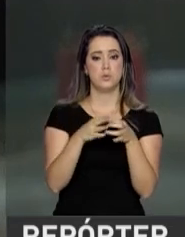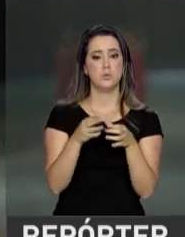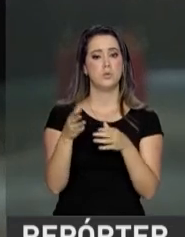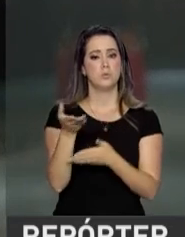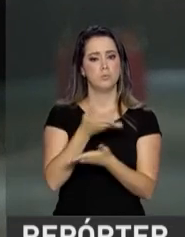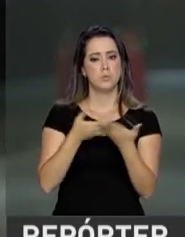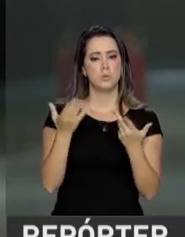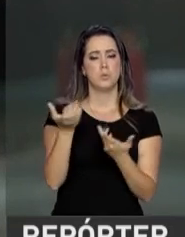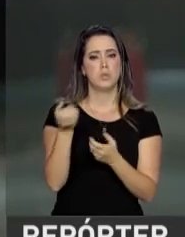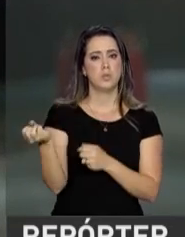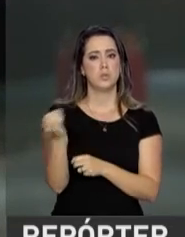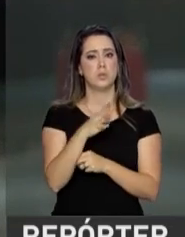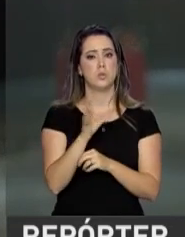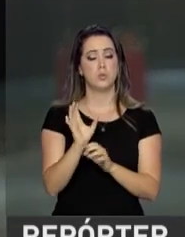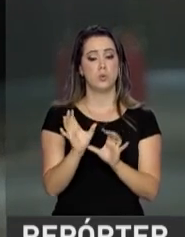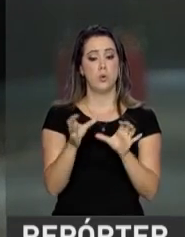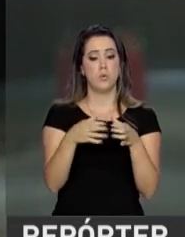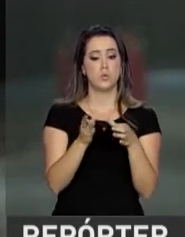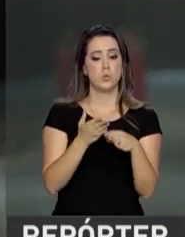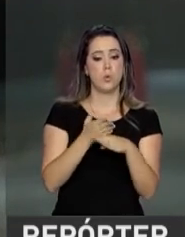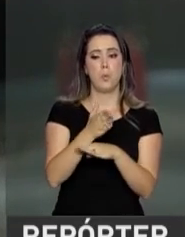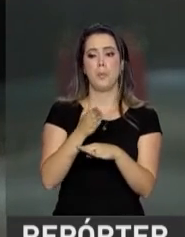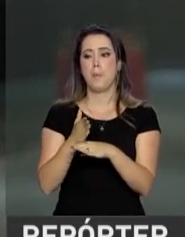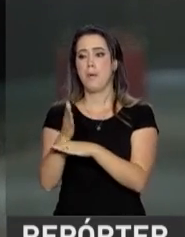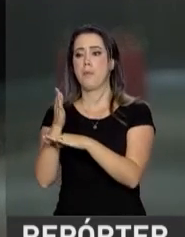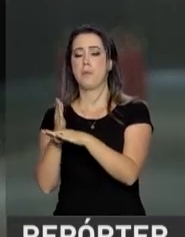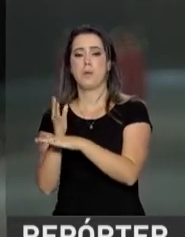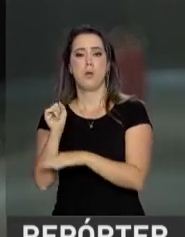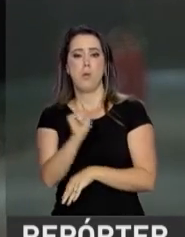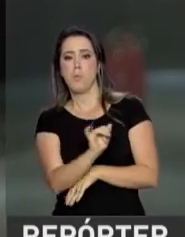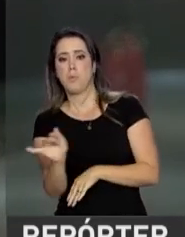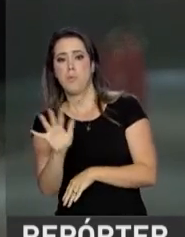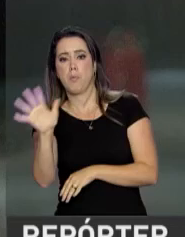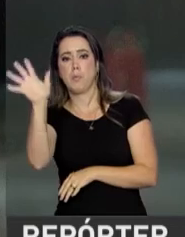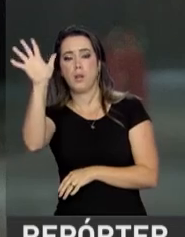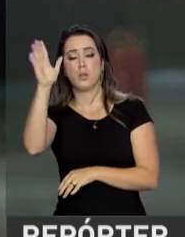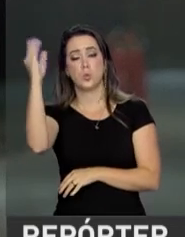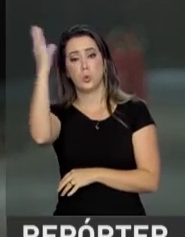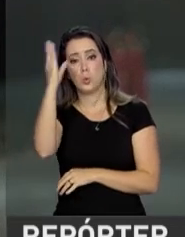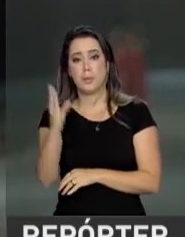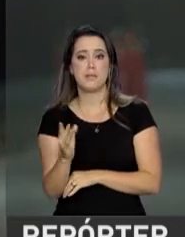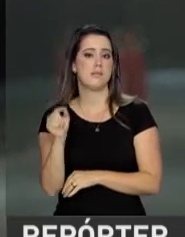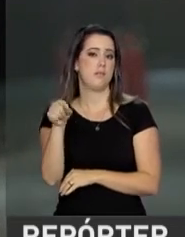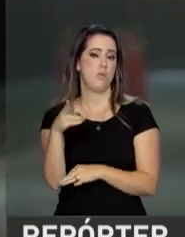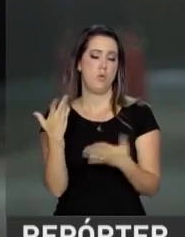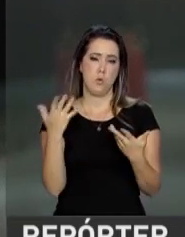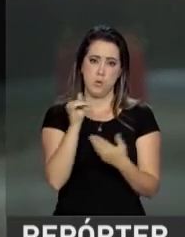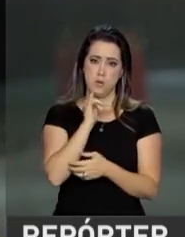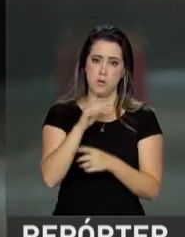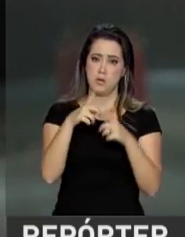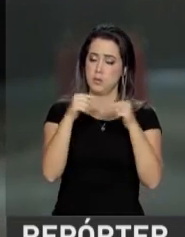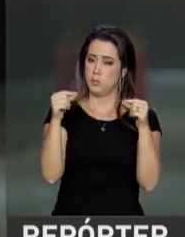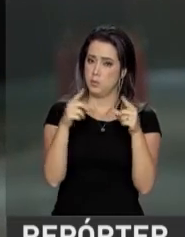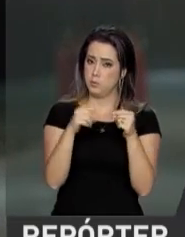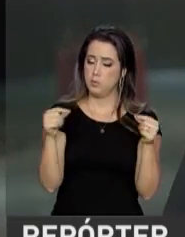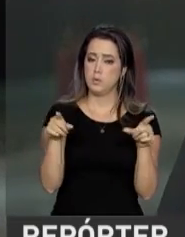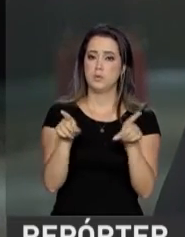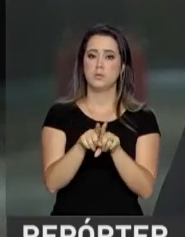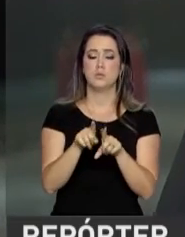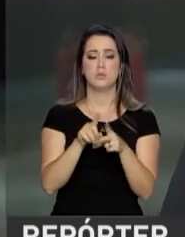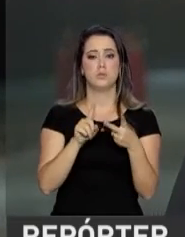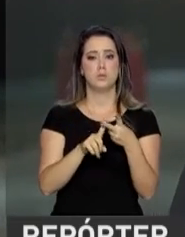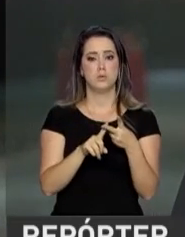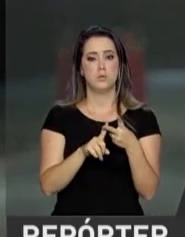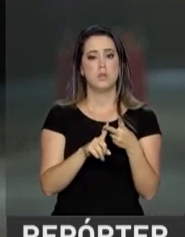novas transferências de venezuelanos que queiram se fixar no brasil com outras cidades como brasília também a